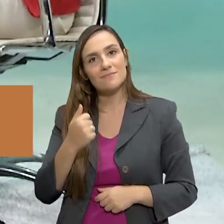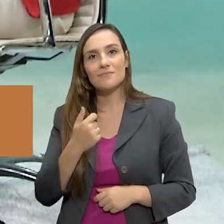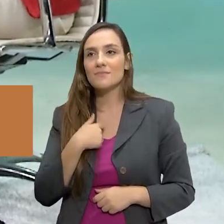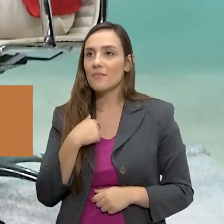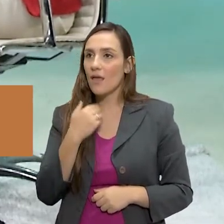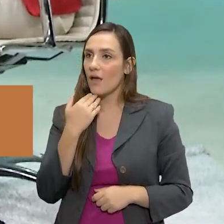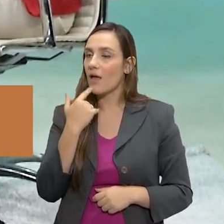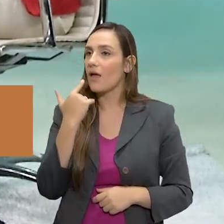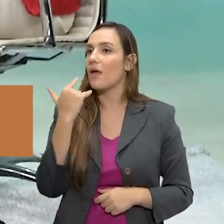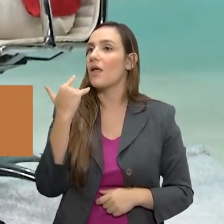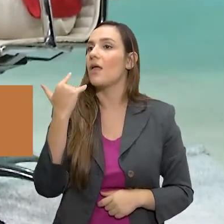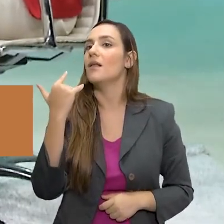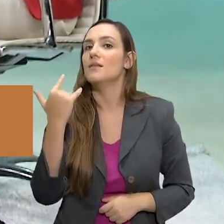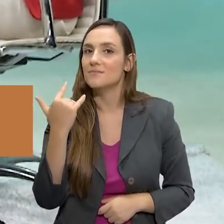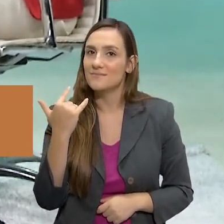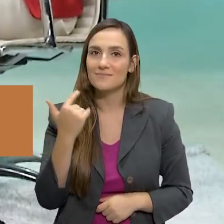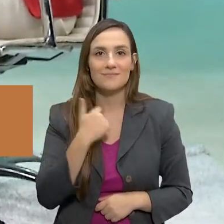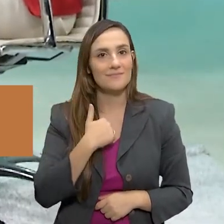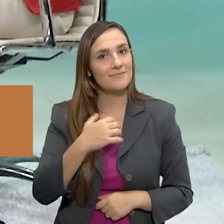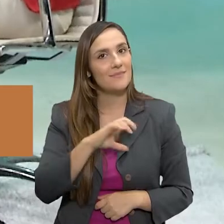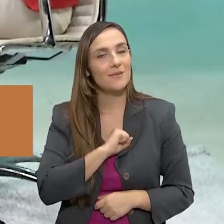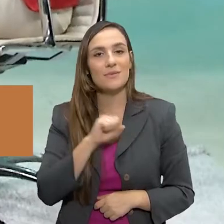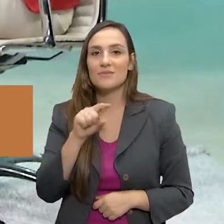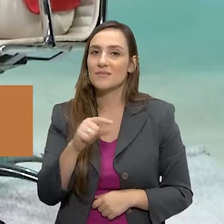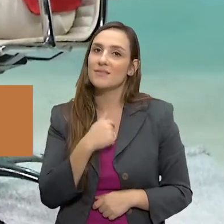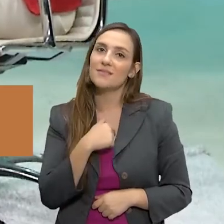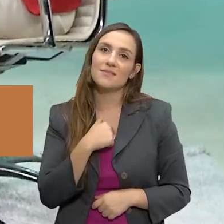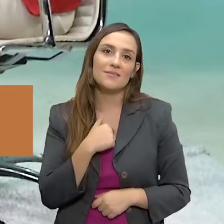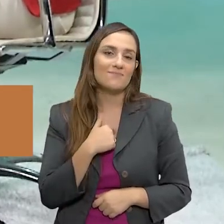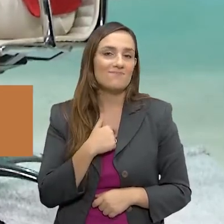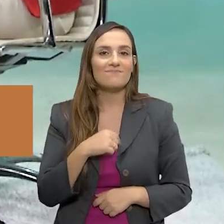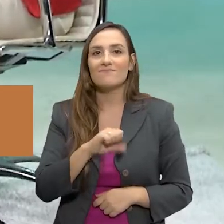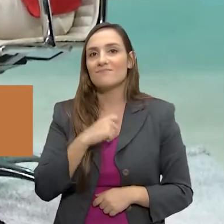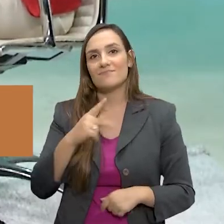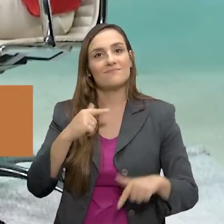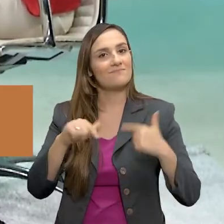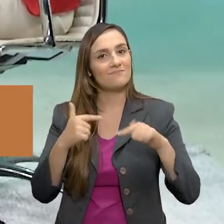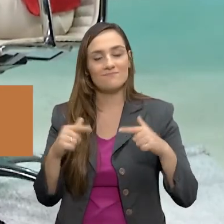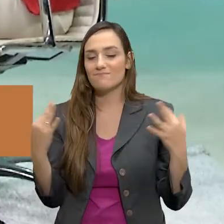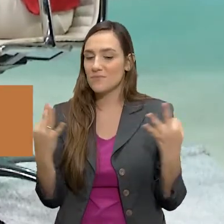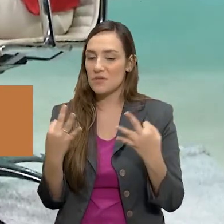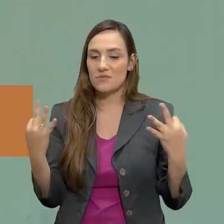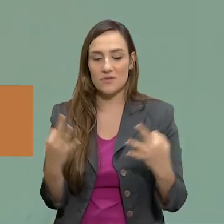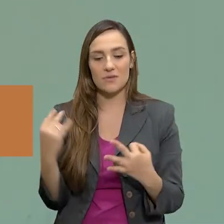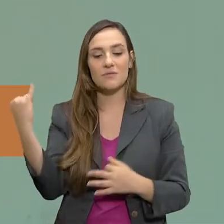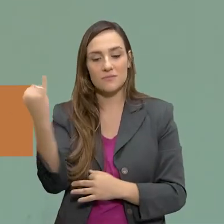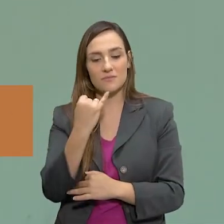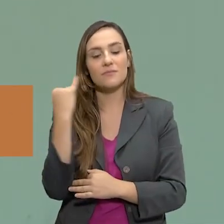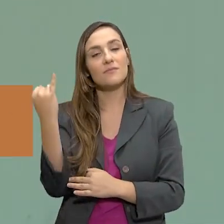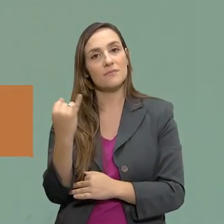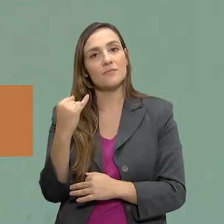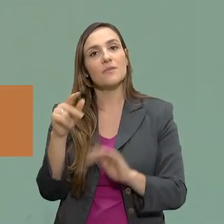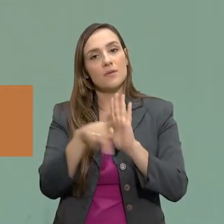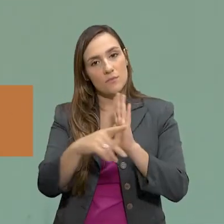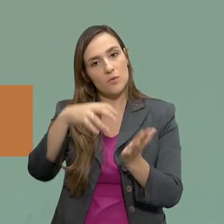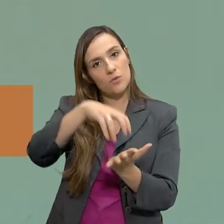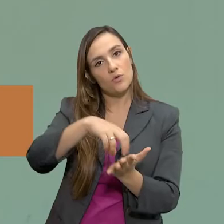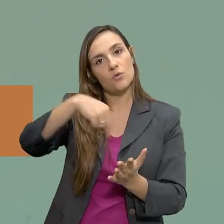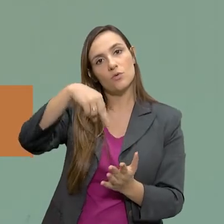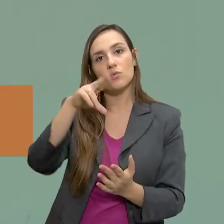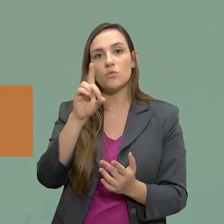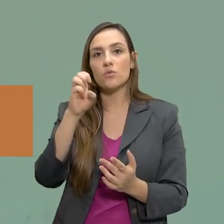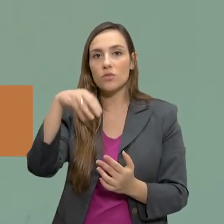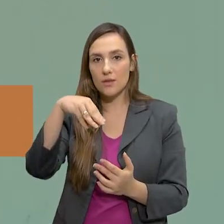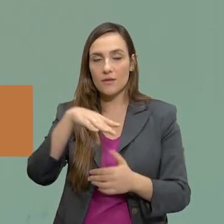Nossa, muito bom. Eu fico aqui babando, assim, fã, Sou suspeita a falar, mas que trabalho impecável e importante o